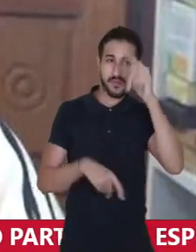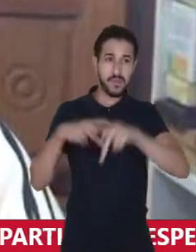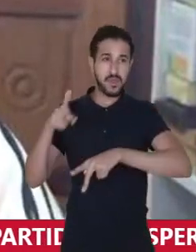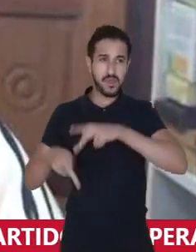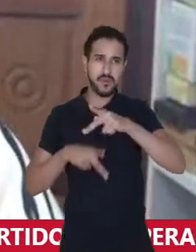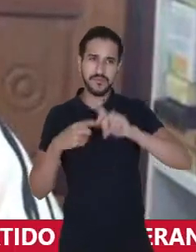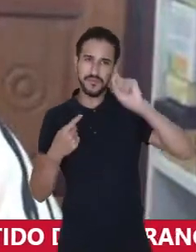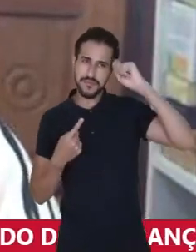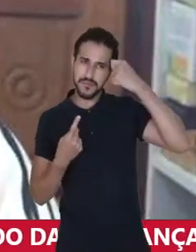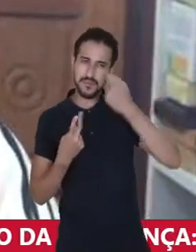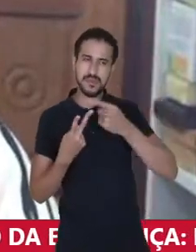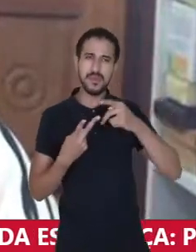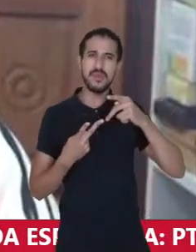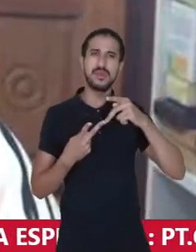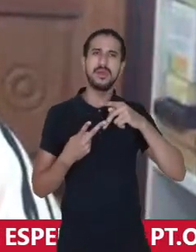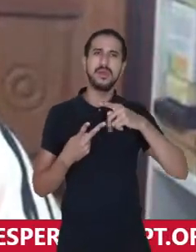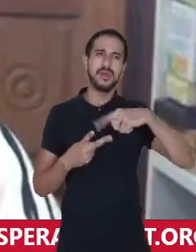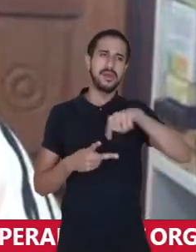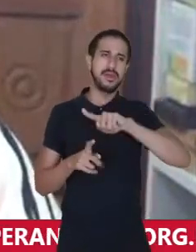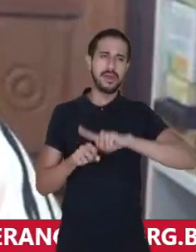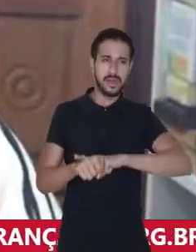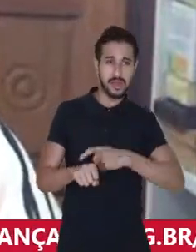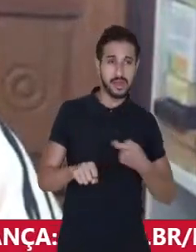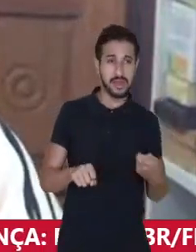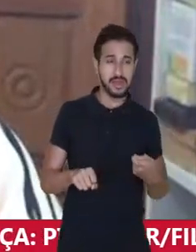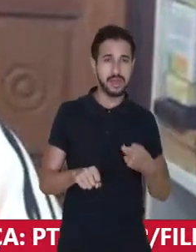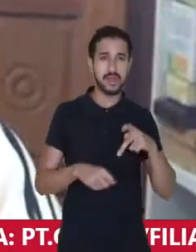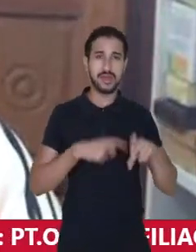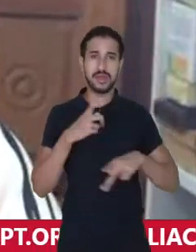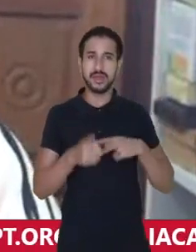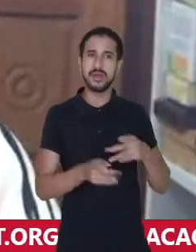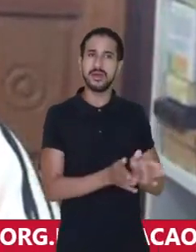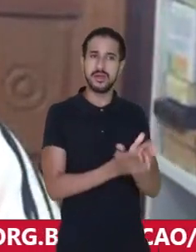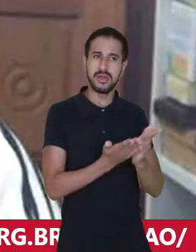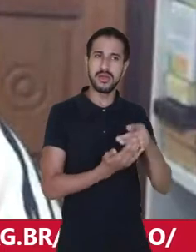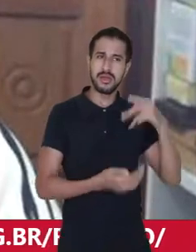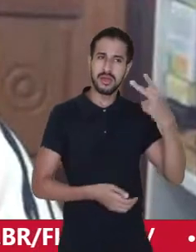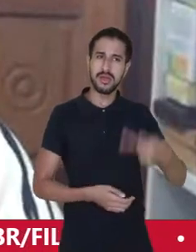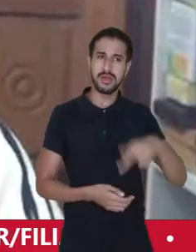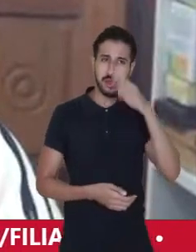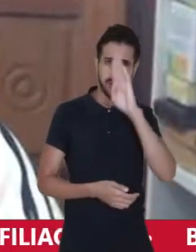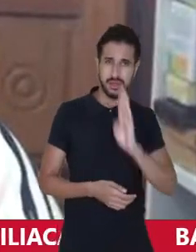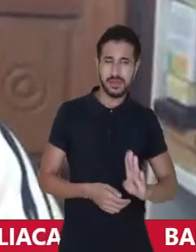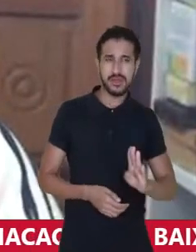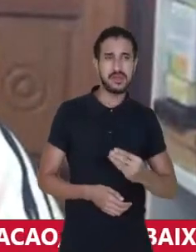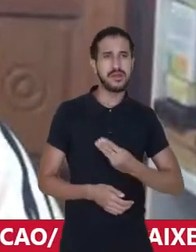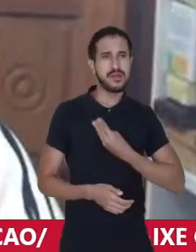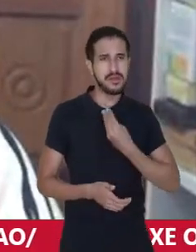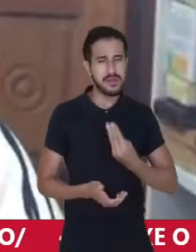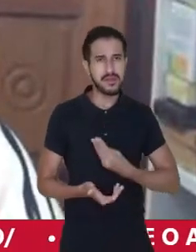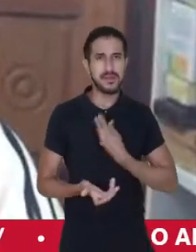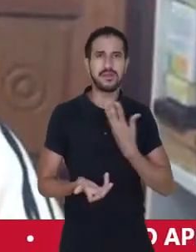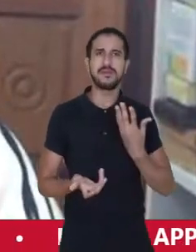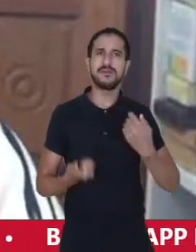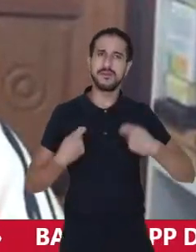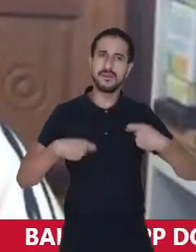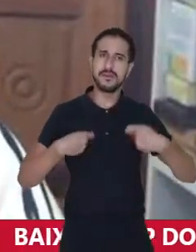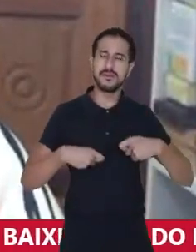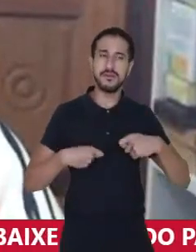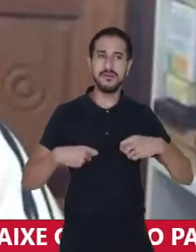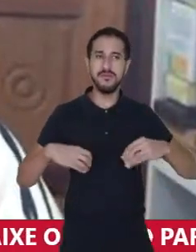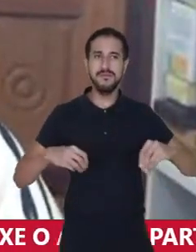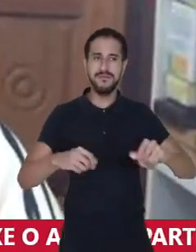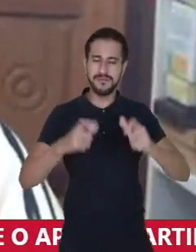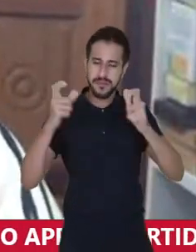povos negros, a população negra quilombola, as pessoas pobres no nosso Brasil que vivem e precisam da